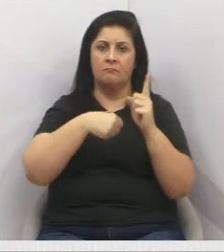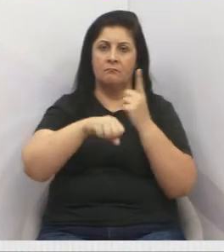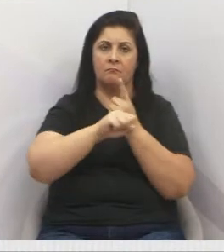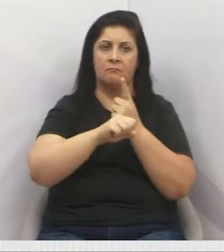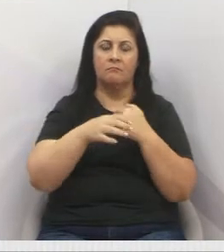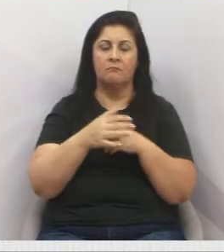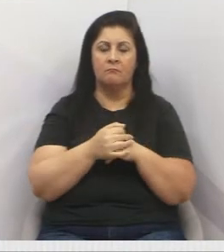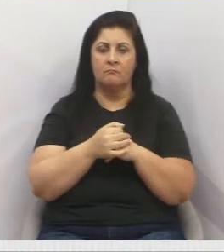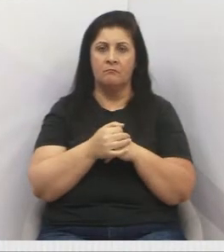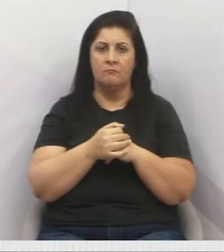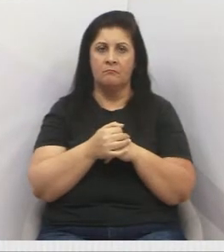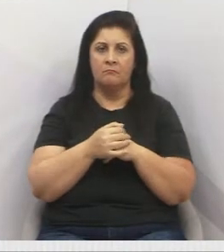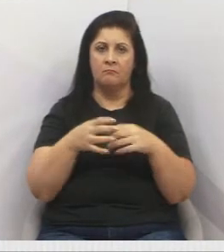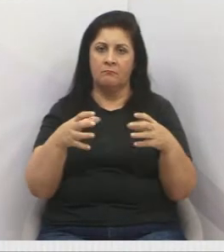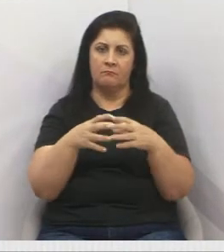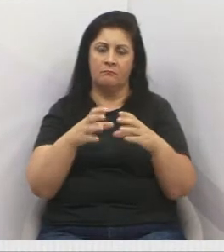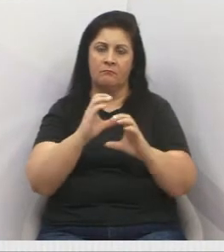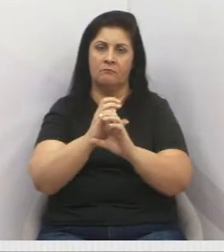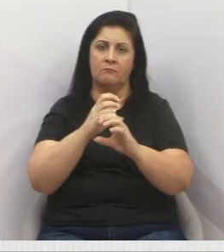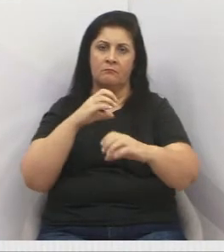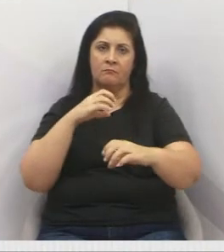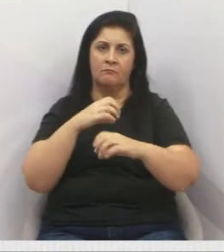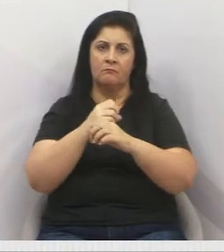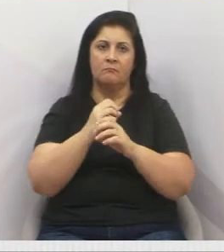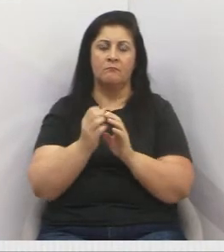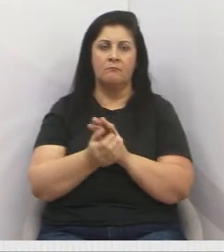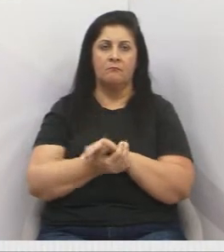civil, Associação dos Engenheiros e Arquitetos.